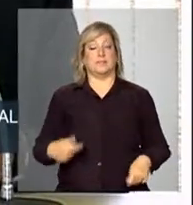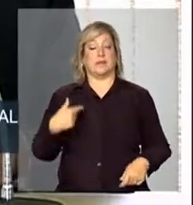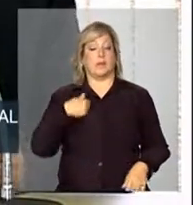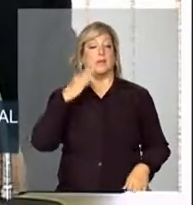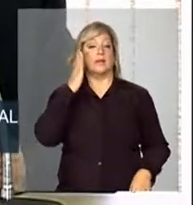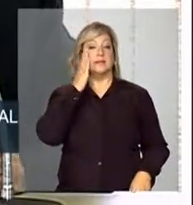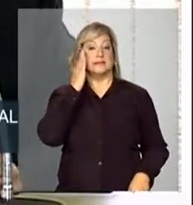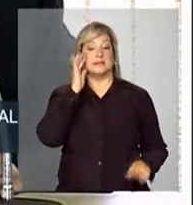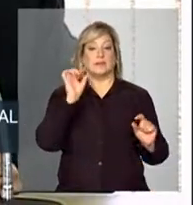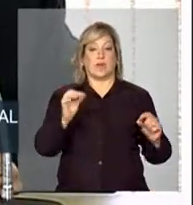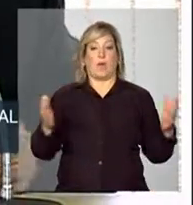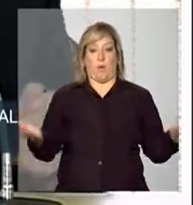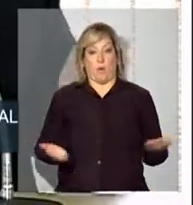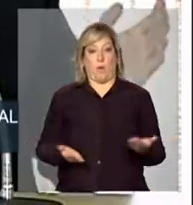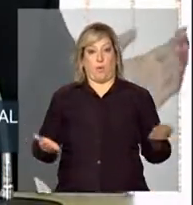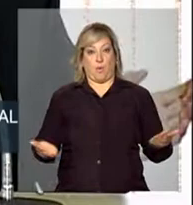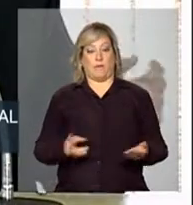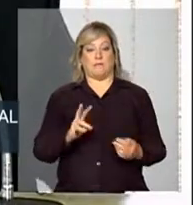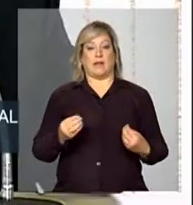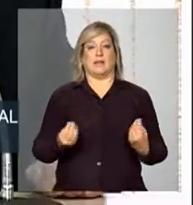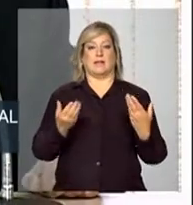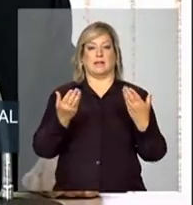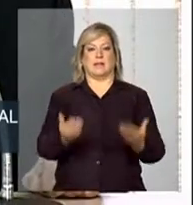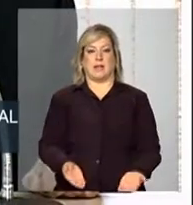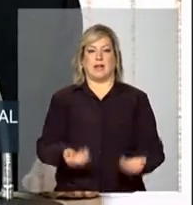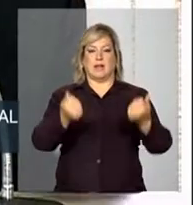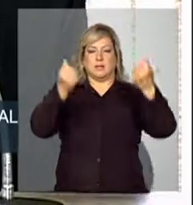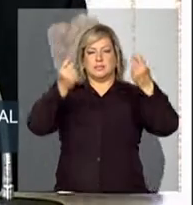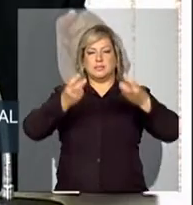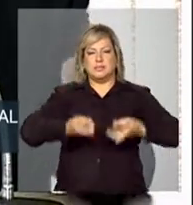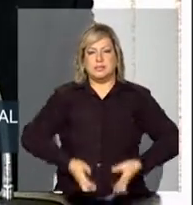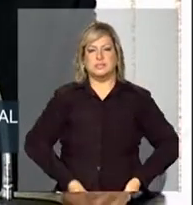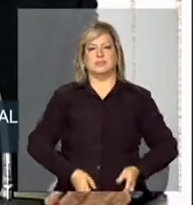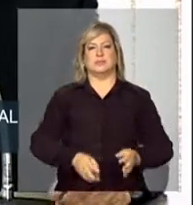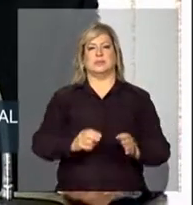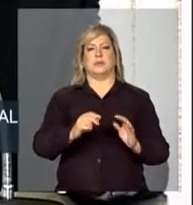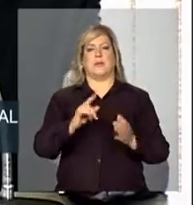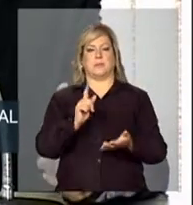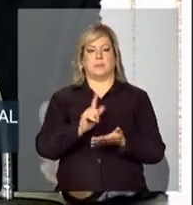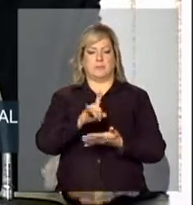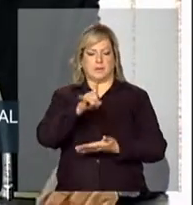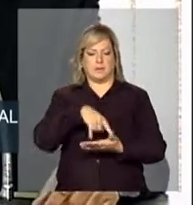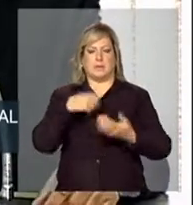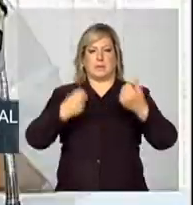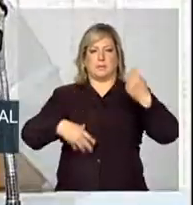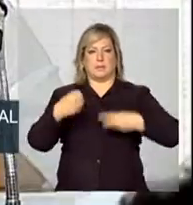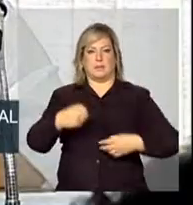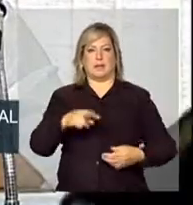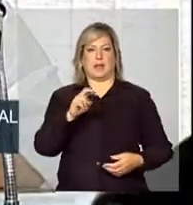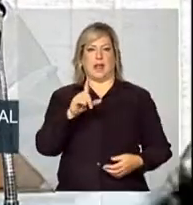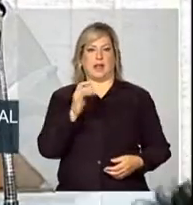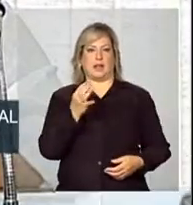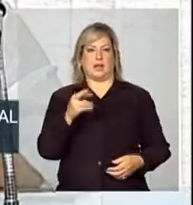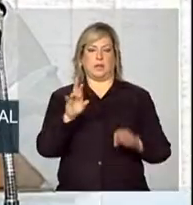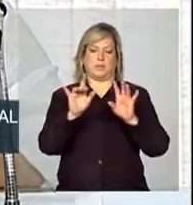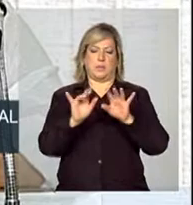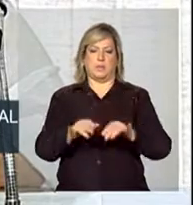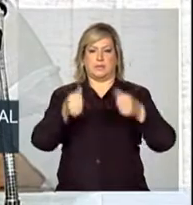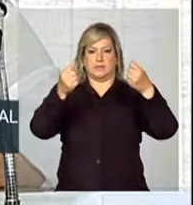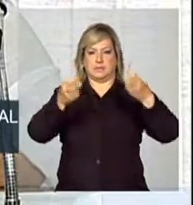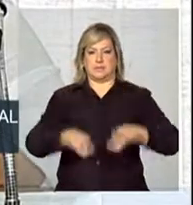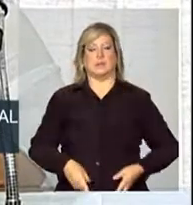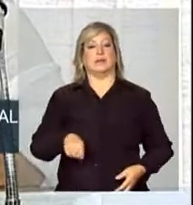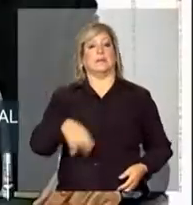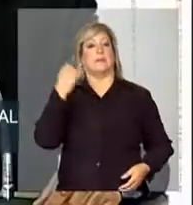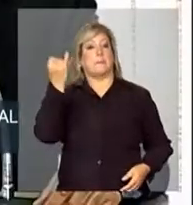é que hoje você será entregue o relatório da comissão parlamentar de inquérito que já já vai ser entregue e que neste relatório estão